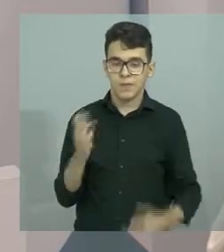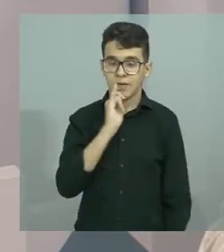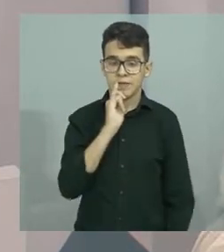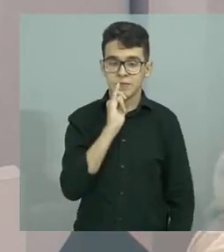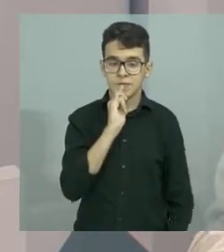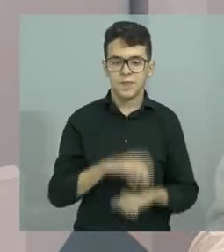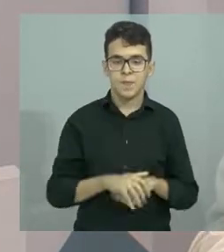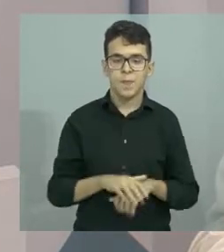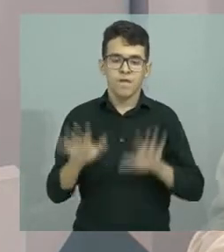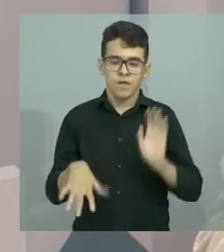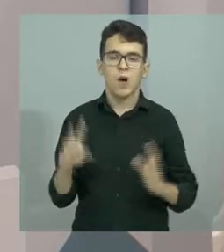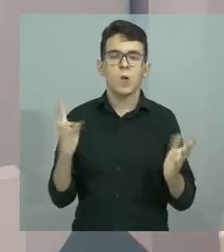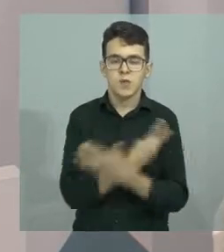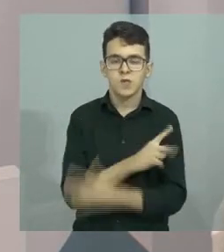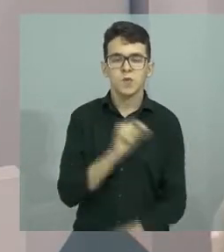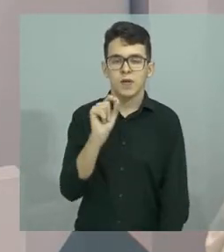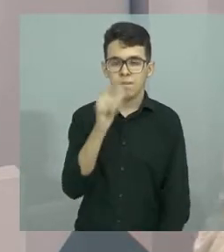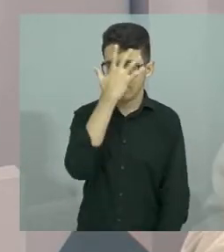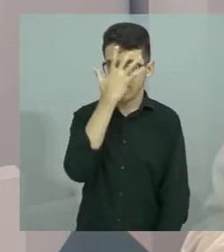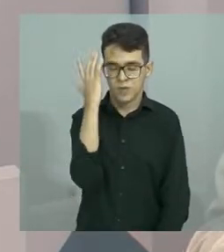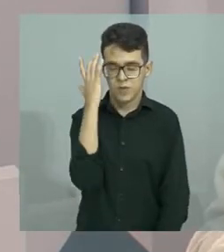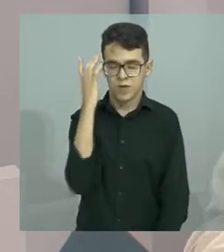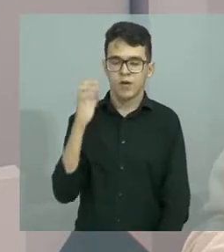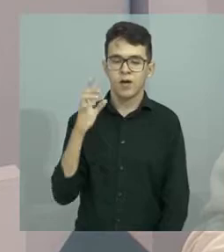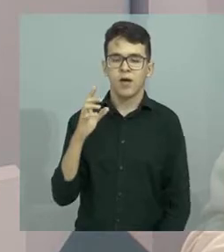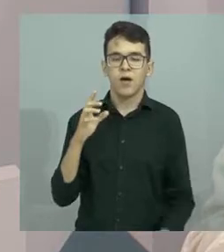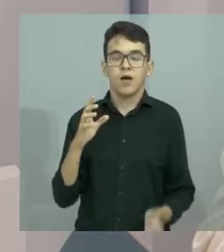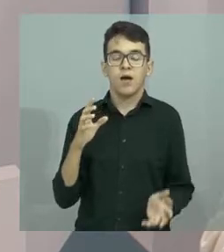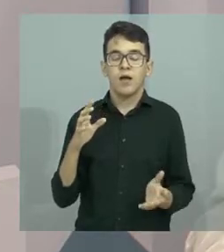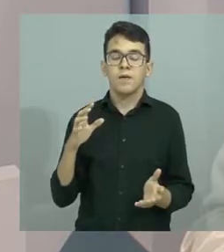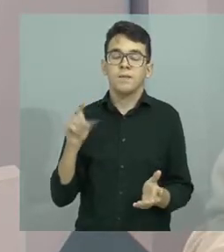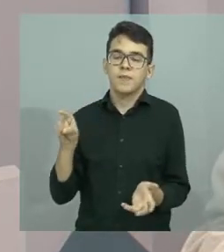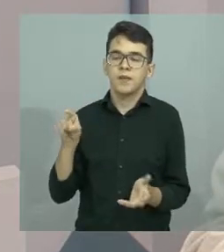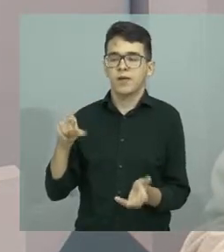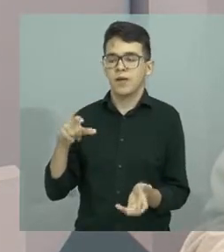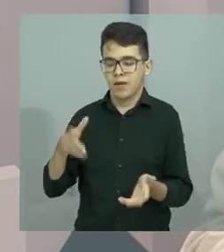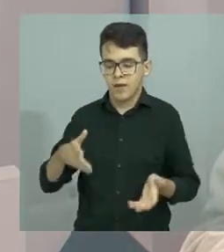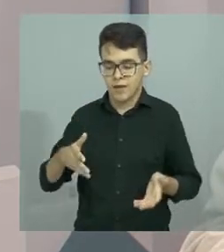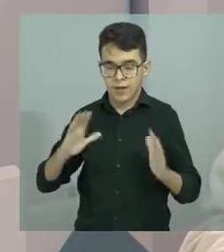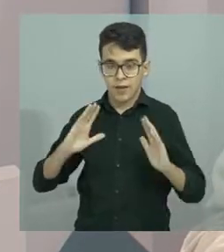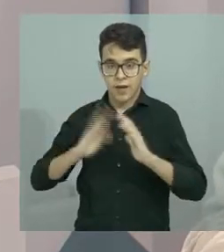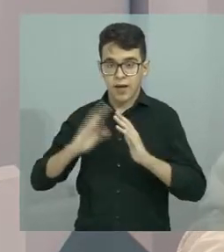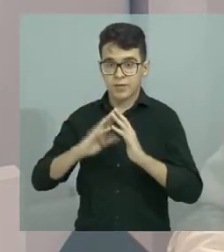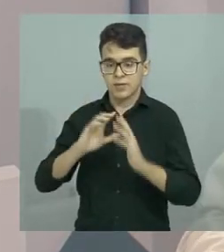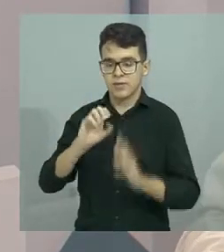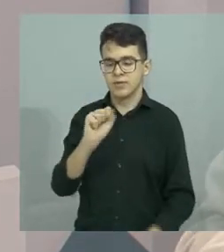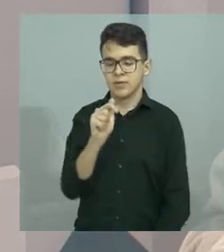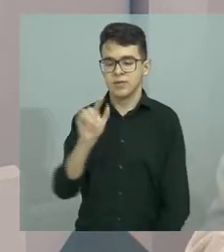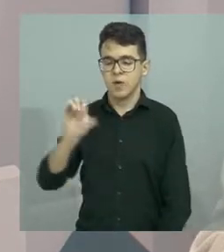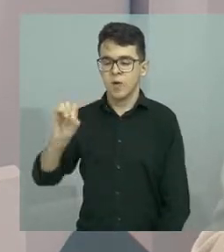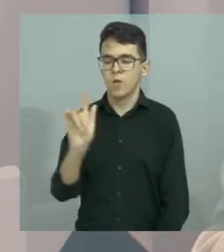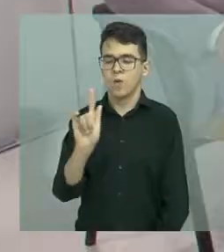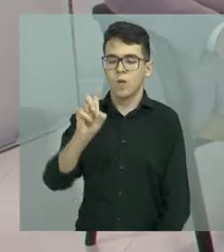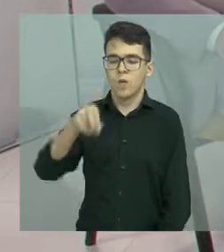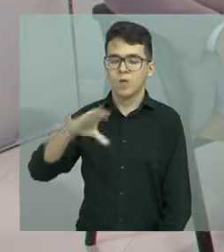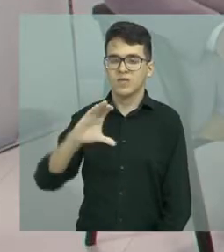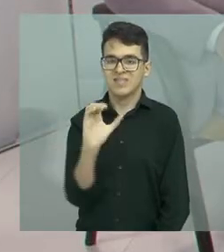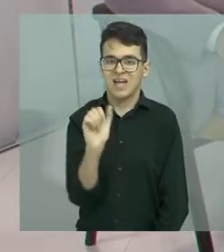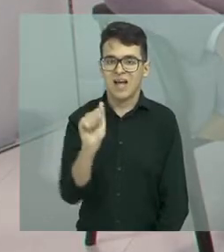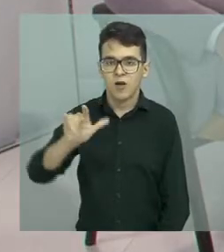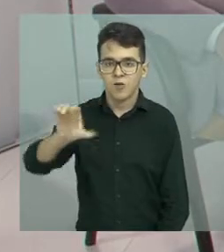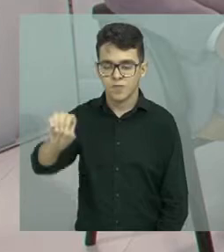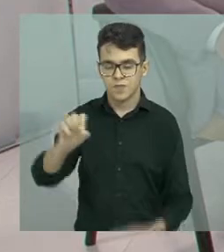São Gonçalo do Amarante, trabalha em Caucaia ou vice-versa, né? O filho estuda em